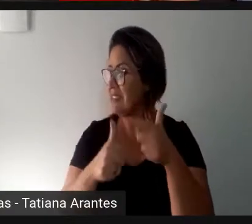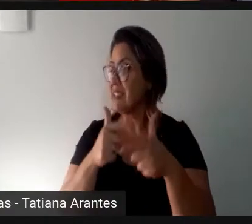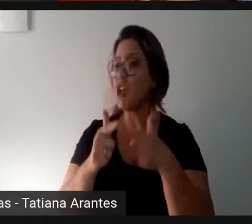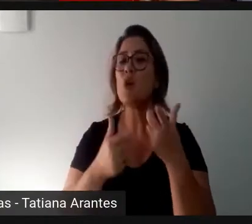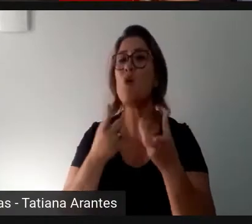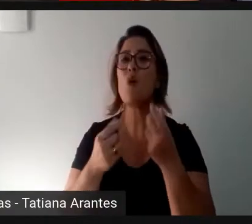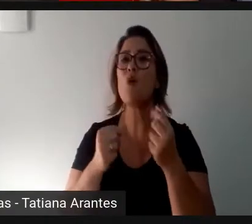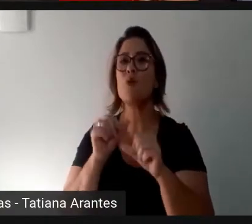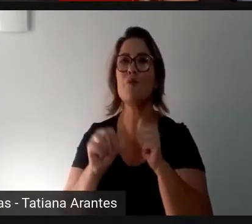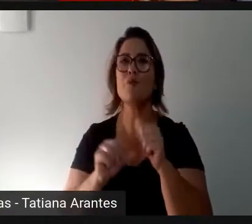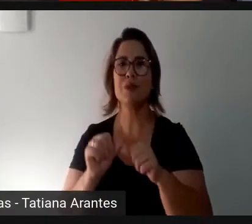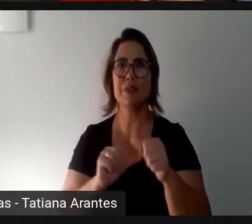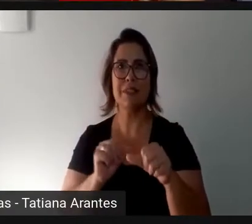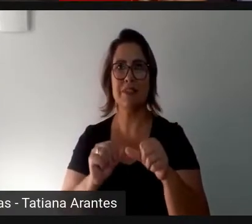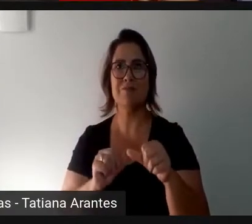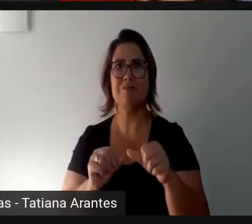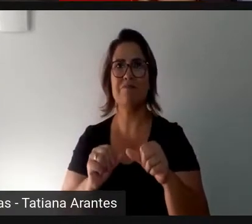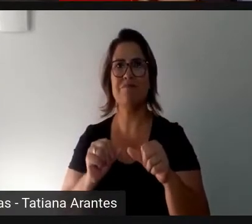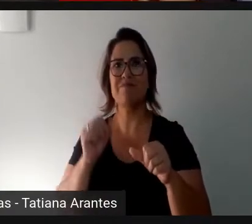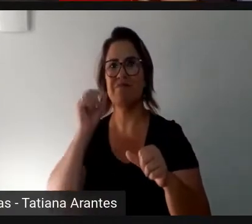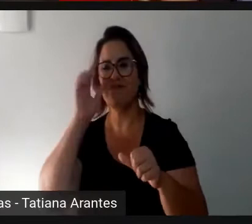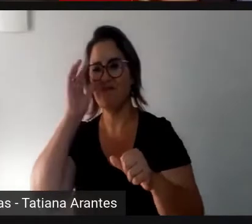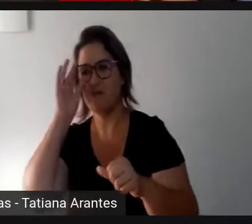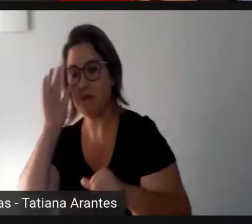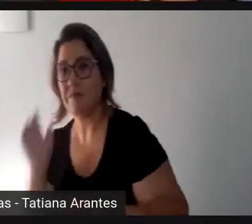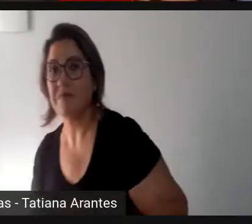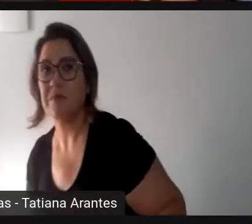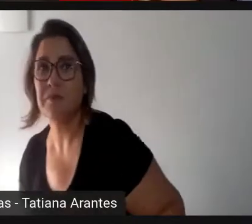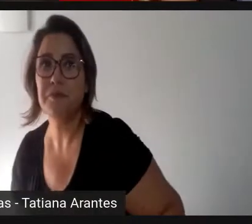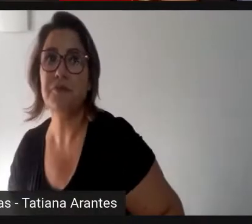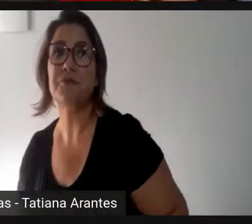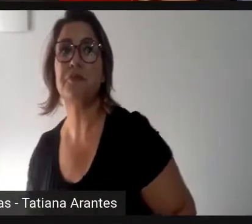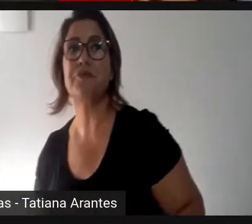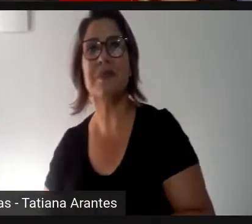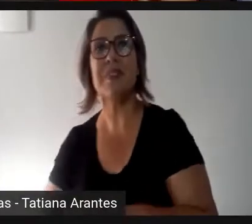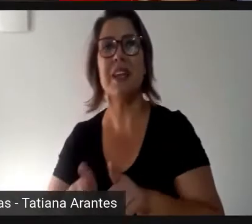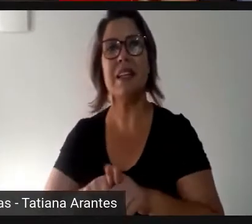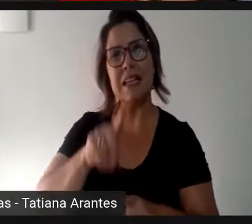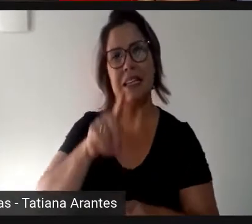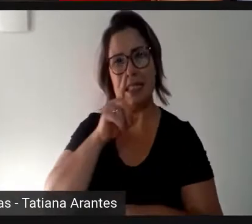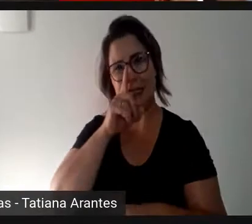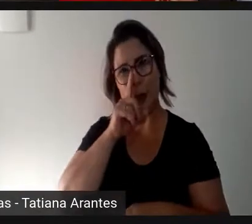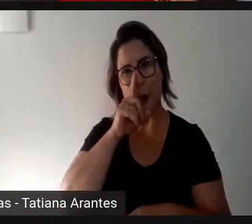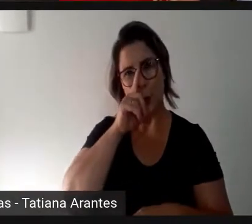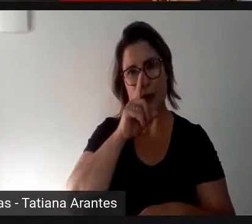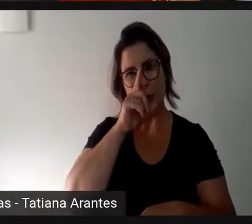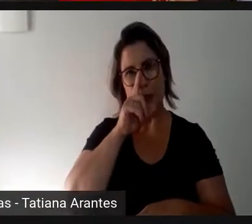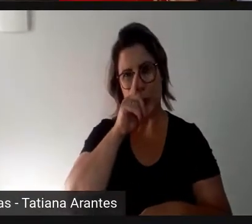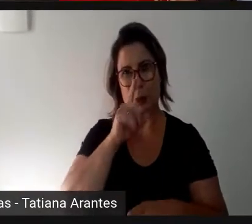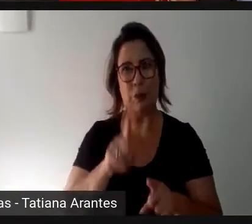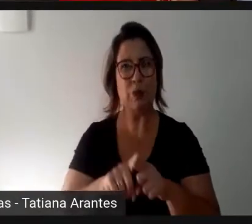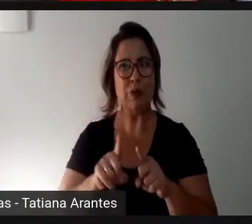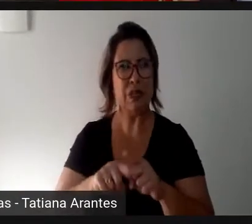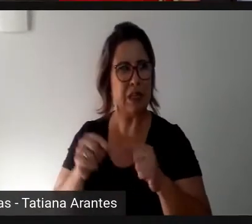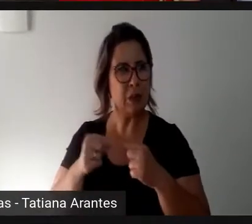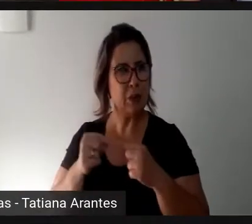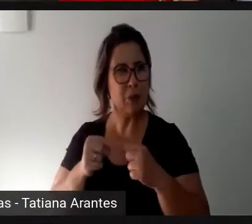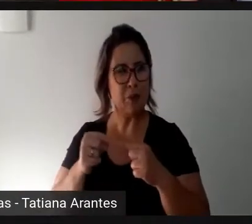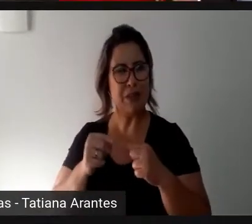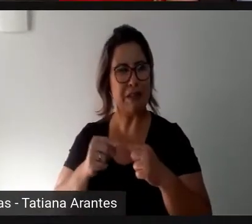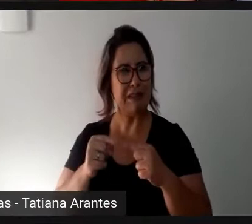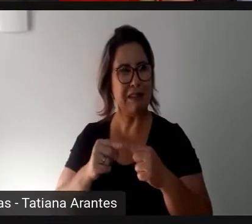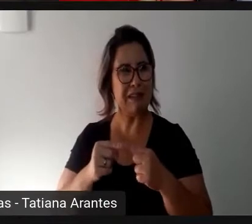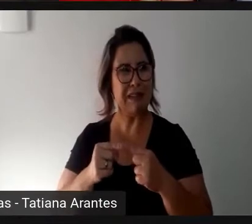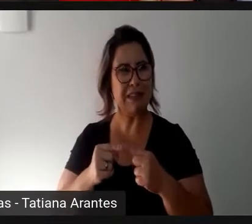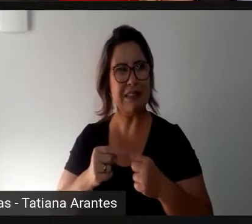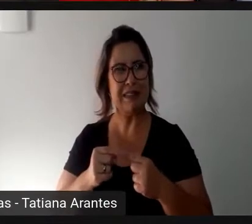naquela pergunta. Pô, gestão de risco tem a ver com compliance? Tem tudo a ver. Eu costumo falar que a gestão de risco